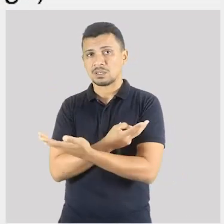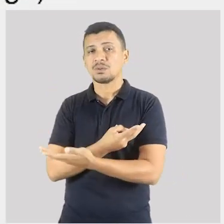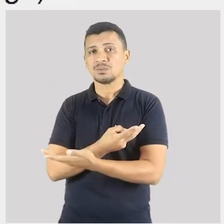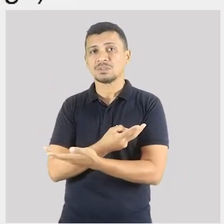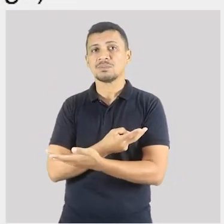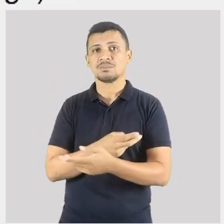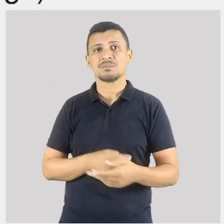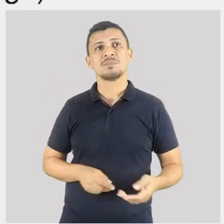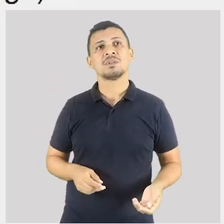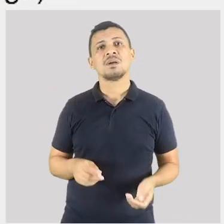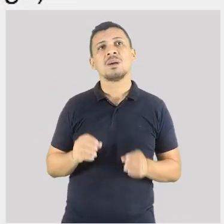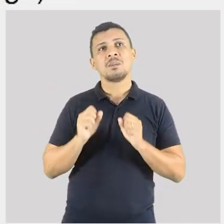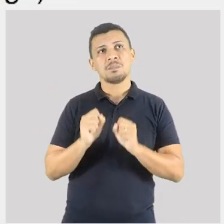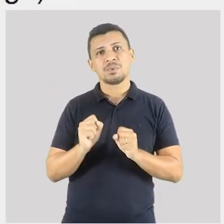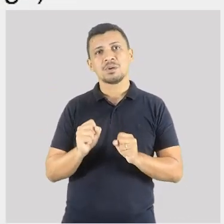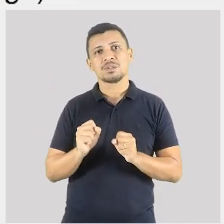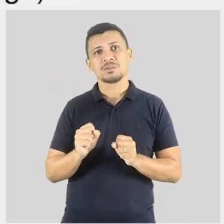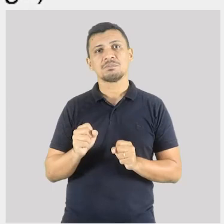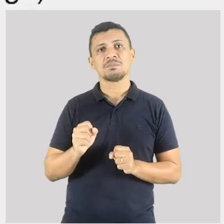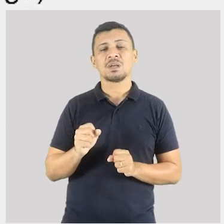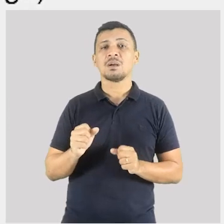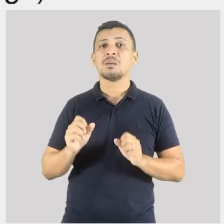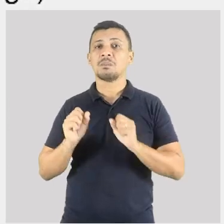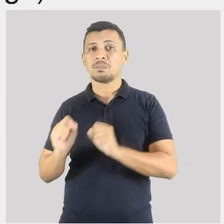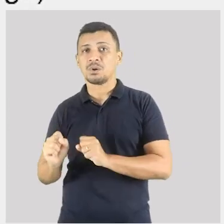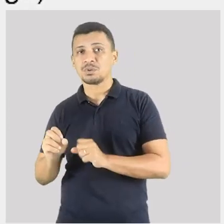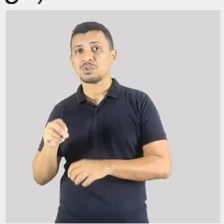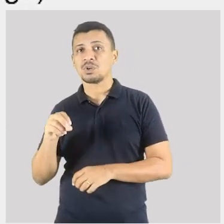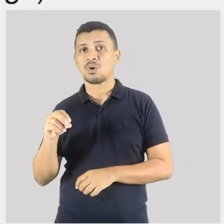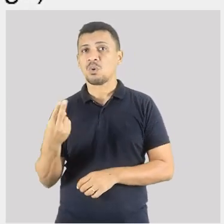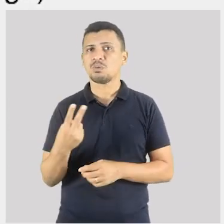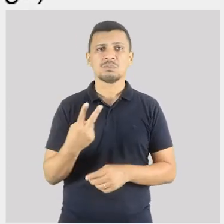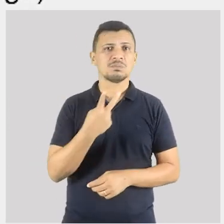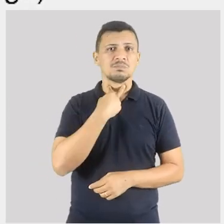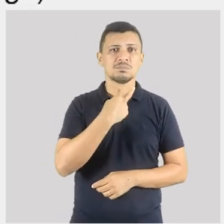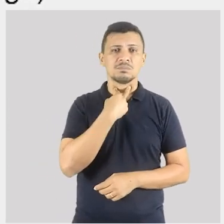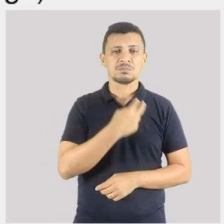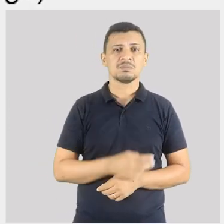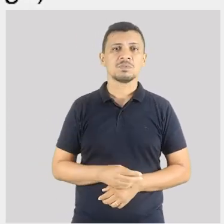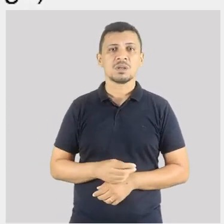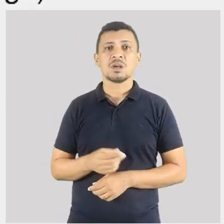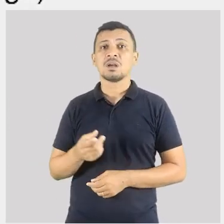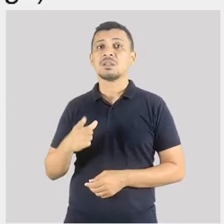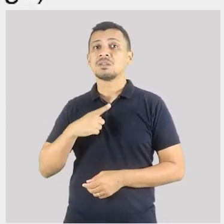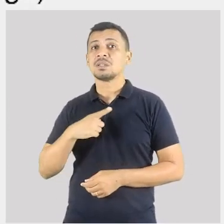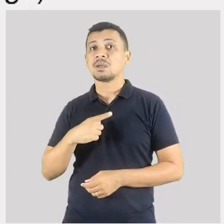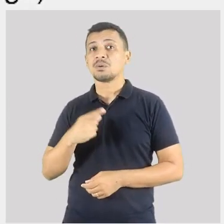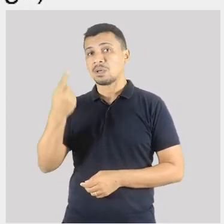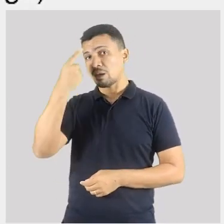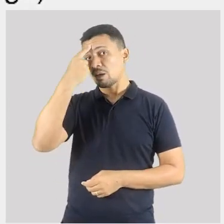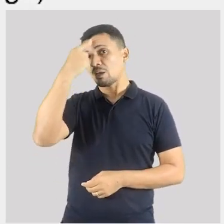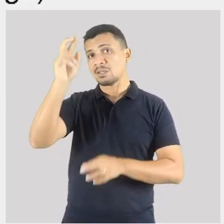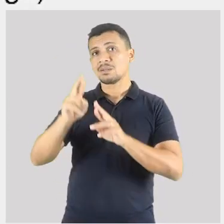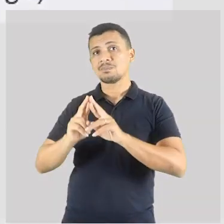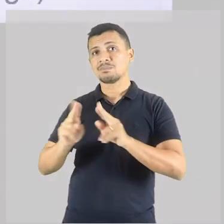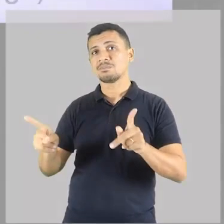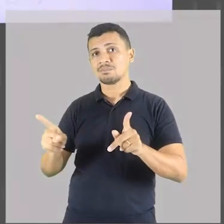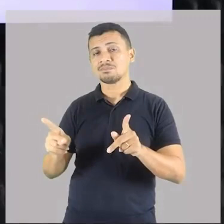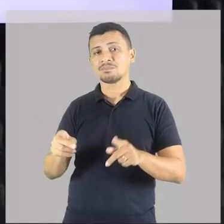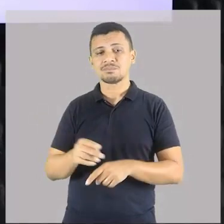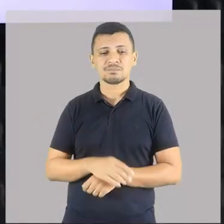ser uma causal, pode indicar condição, vai ser uma adverbial condicional, concessão, são ideias contrastantes,